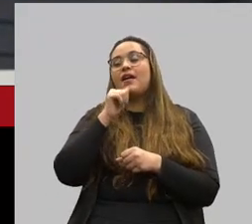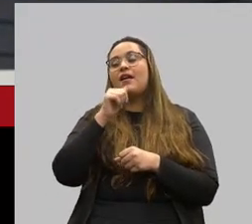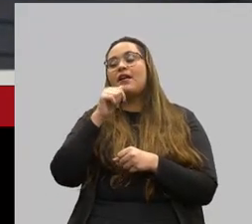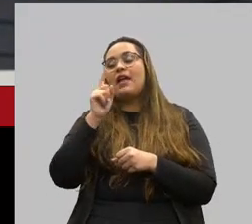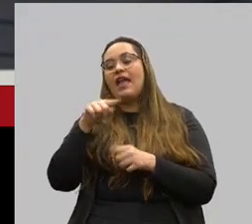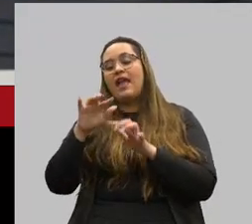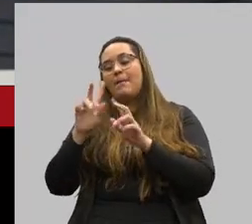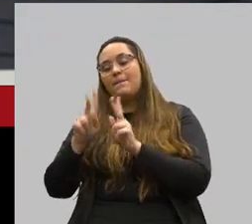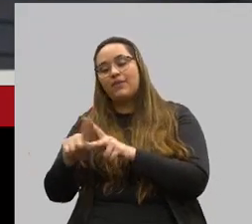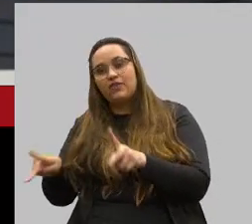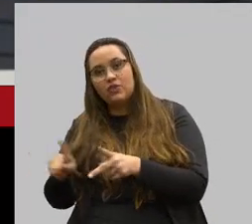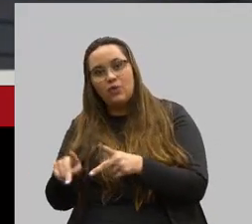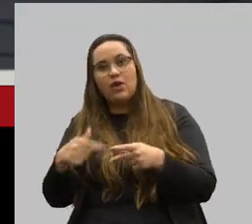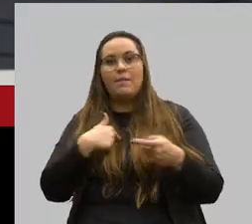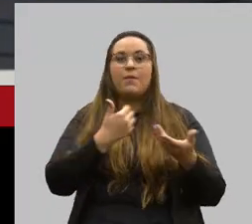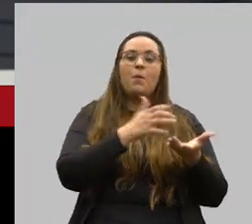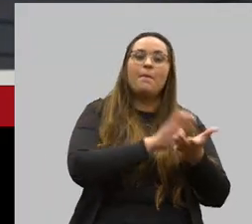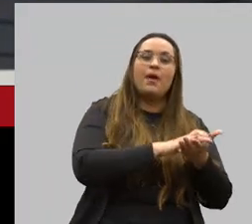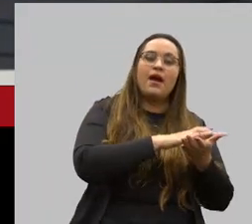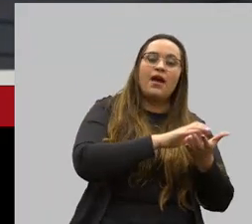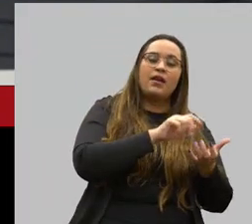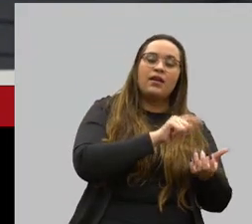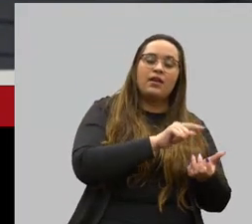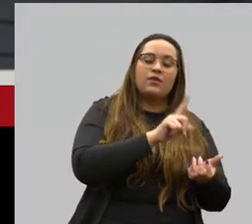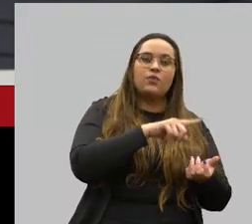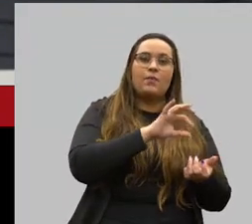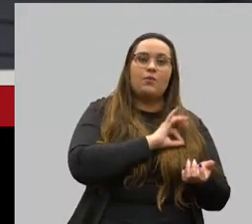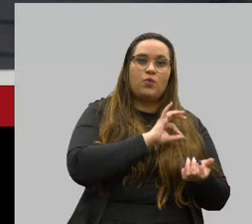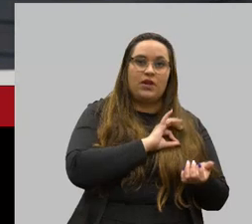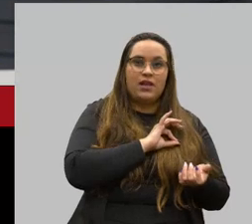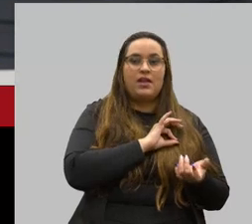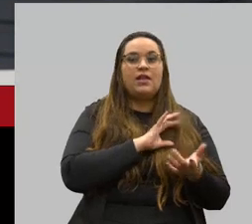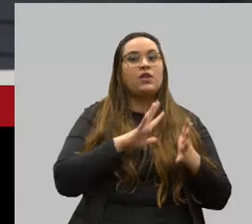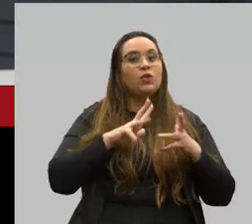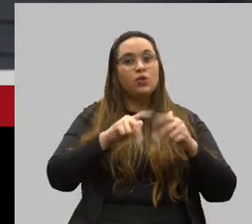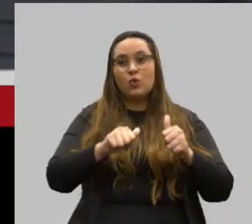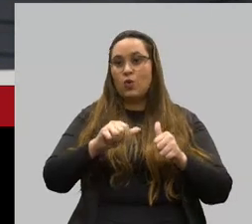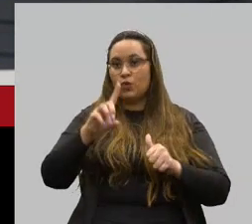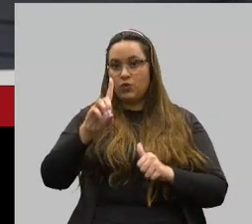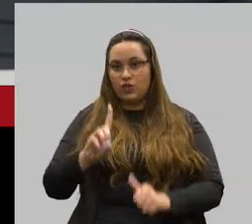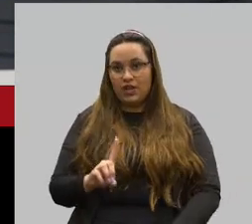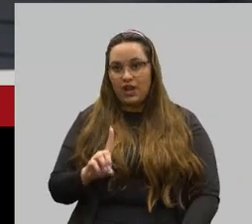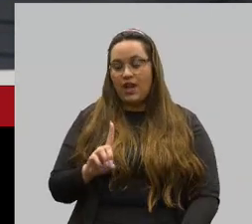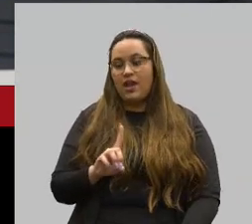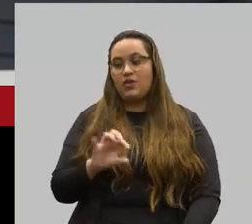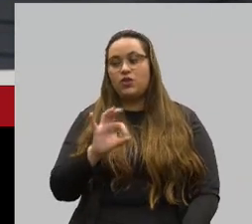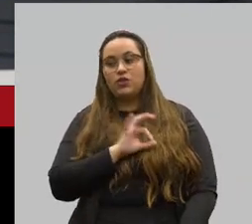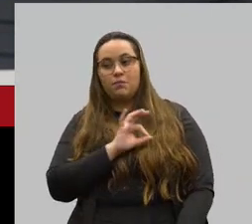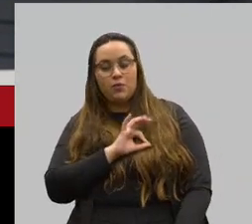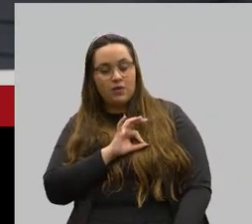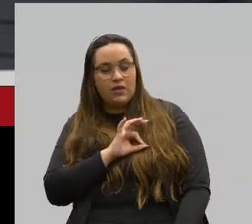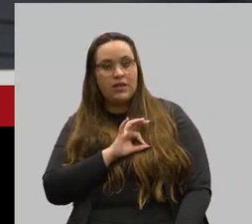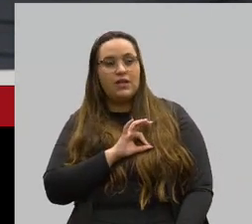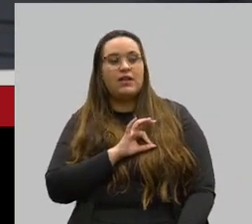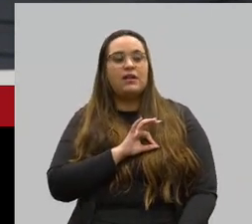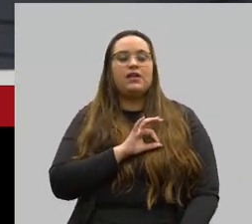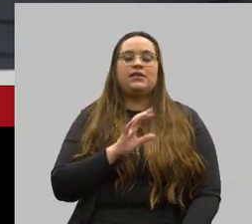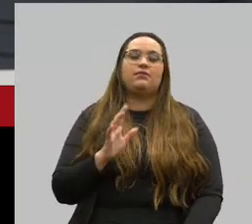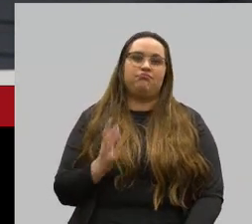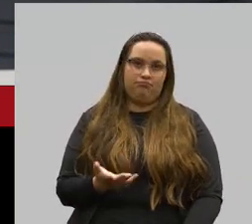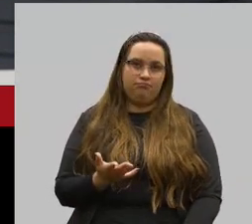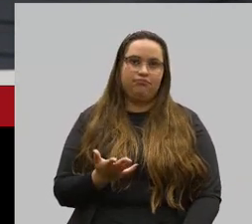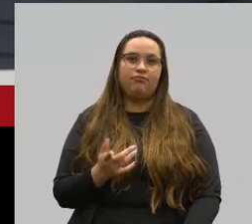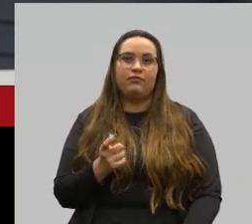assim uma família do serviço público então com todos os direitos dos policiais civis dos Servidores administrativos da Polícia Civil né